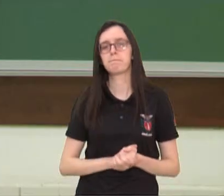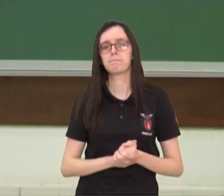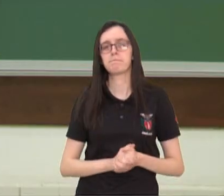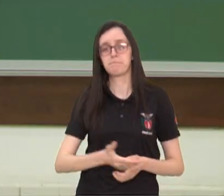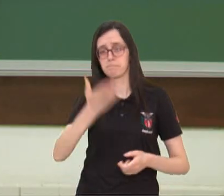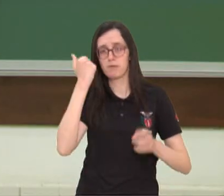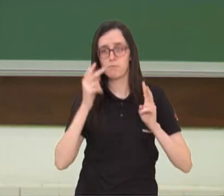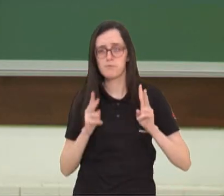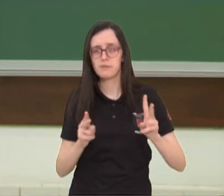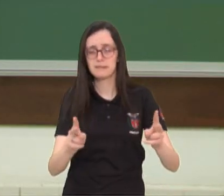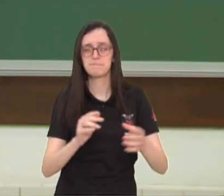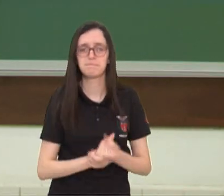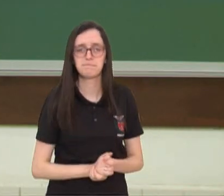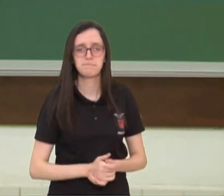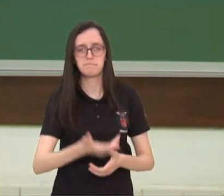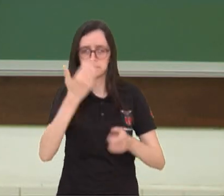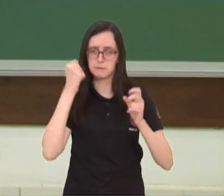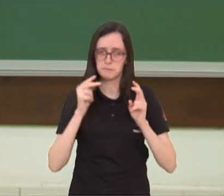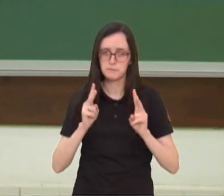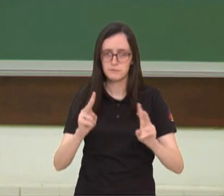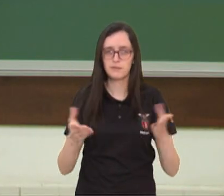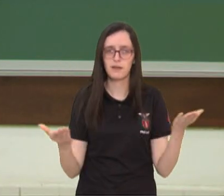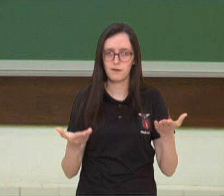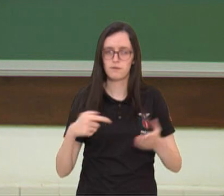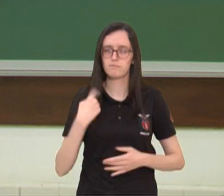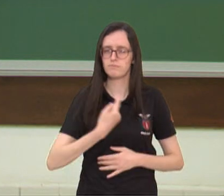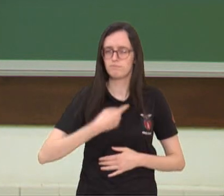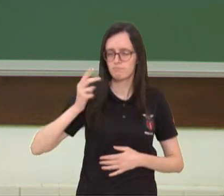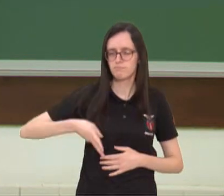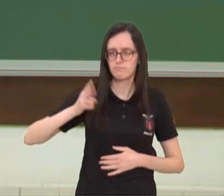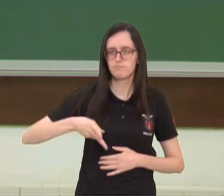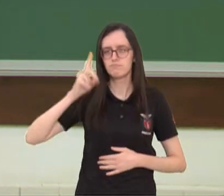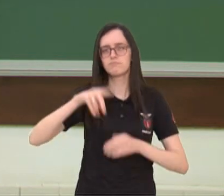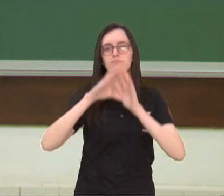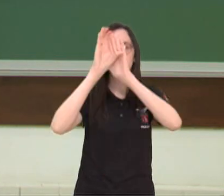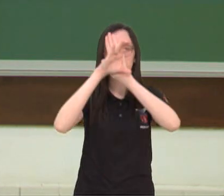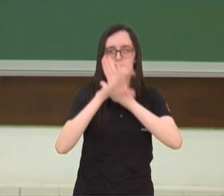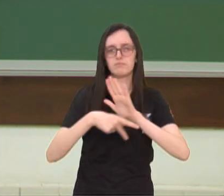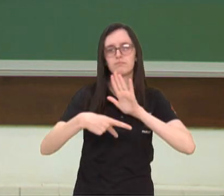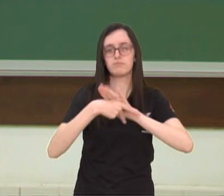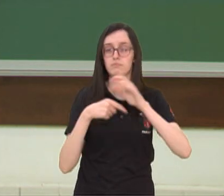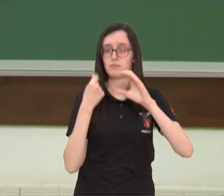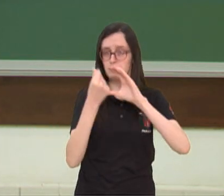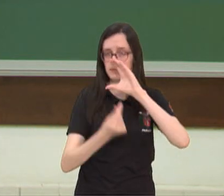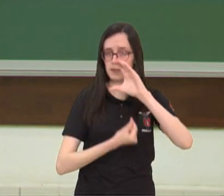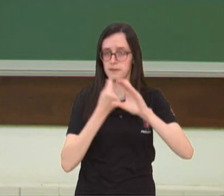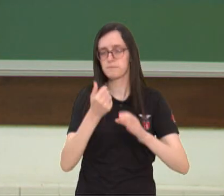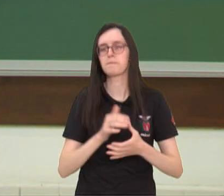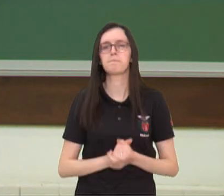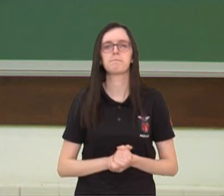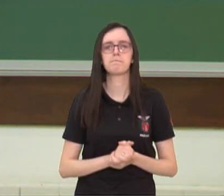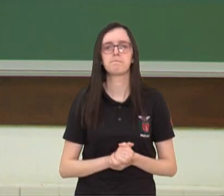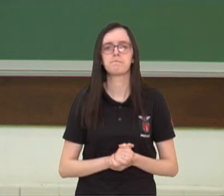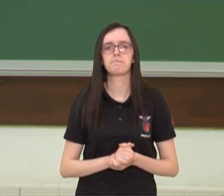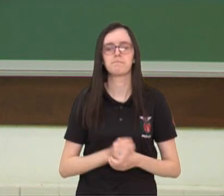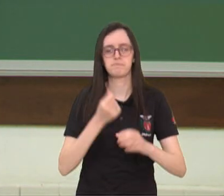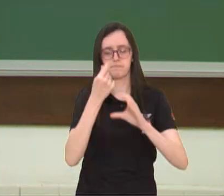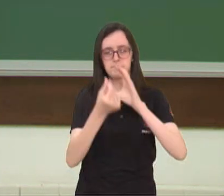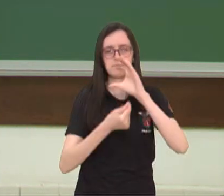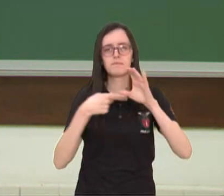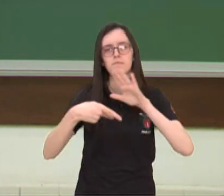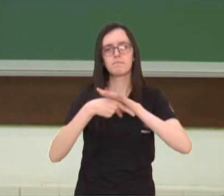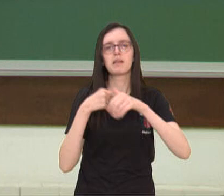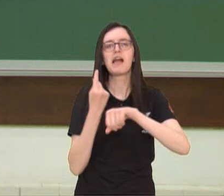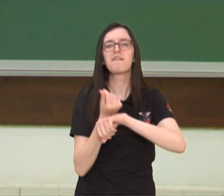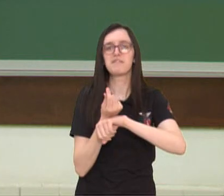Vamos em frente? Vamos seguir em frente? Vamos continuar com as definições aqui do capitalismo? O capitalismo